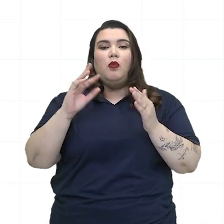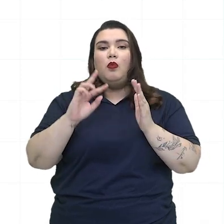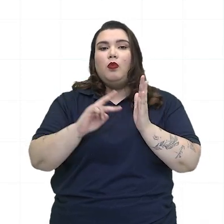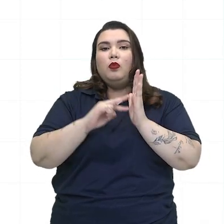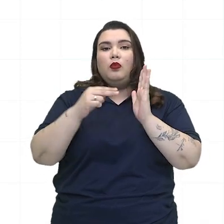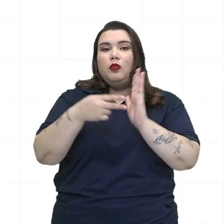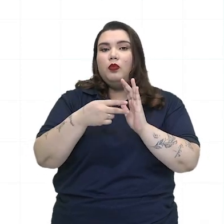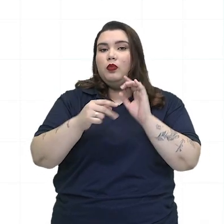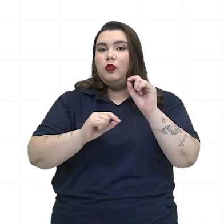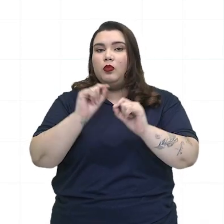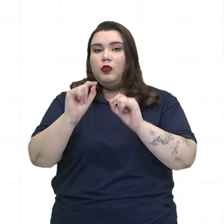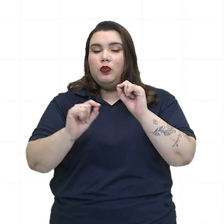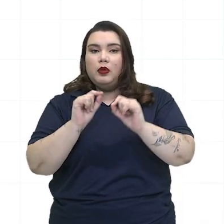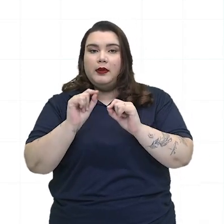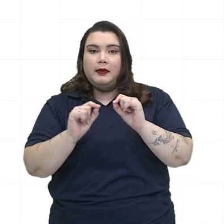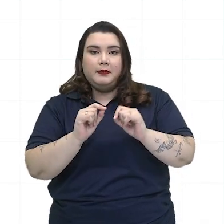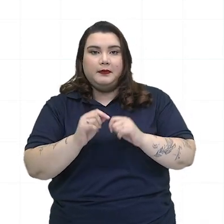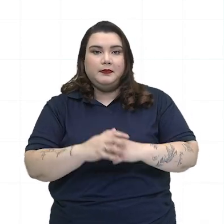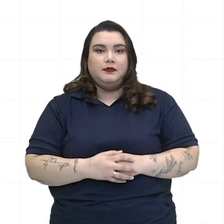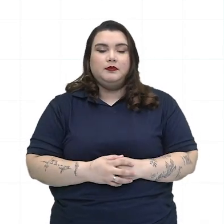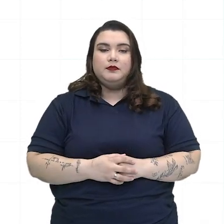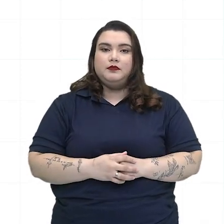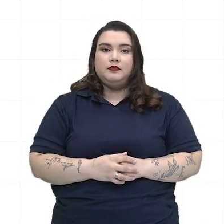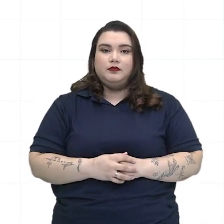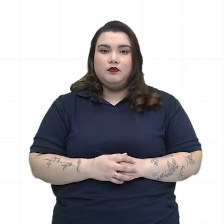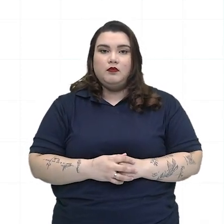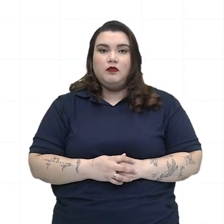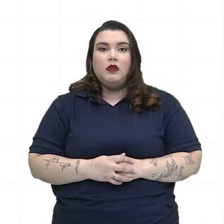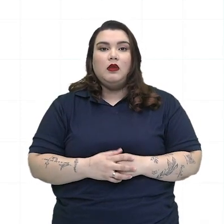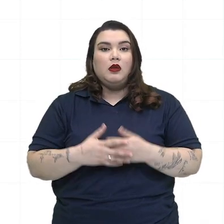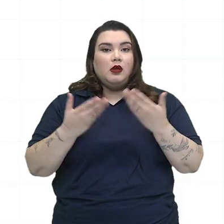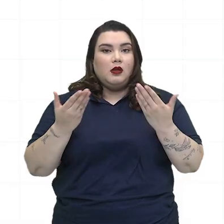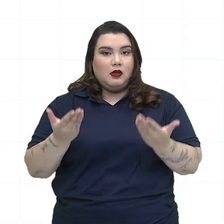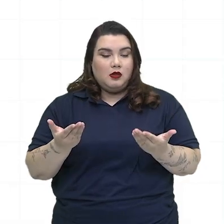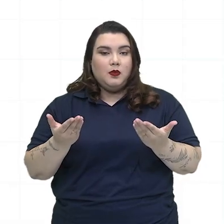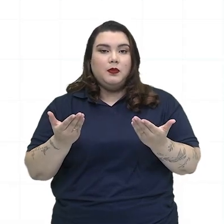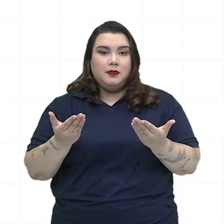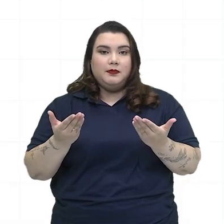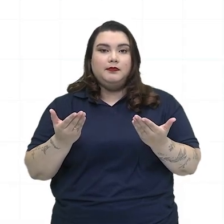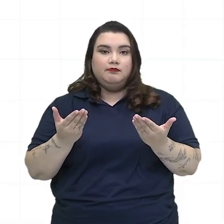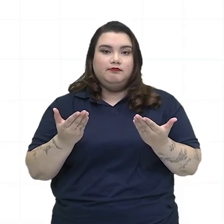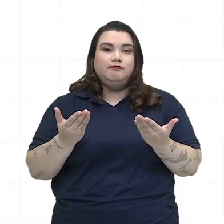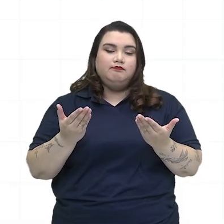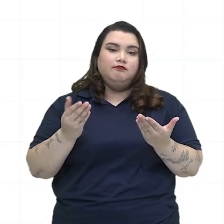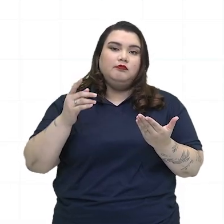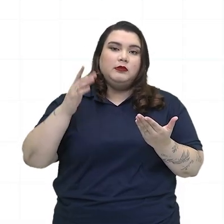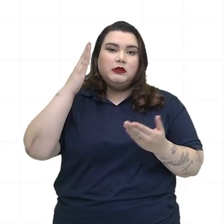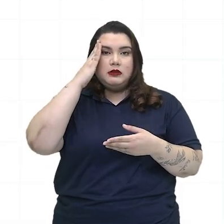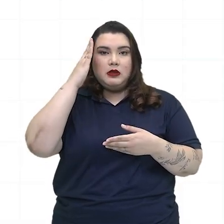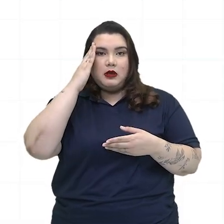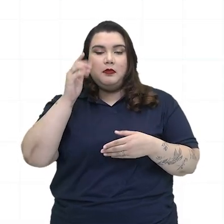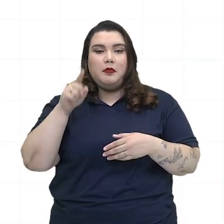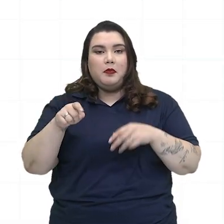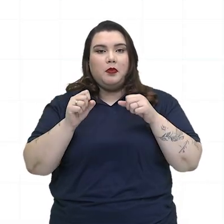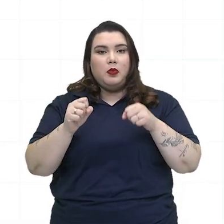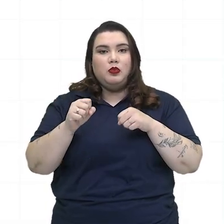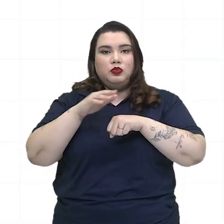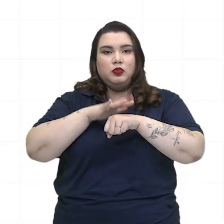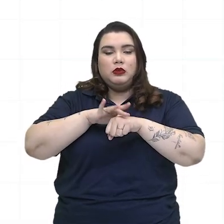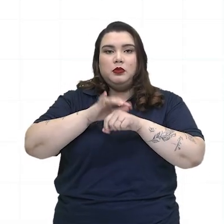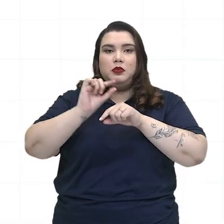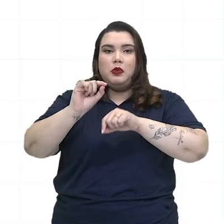é importantíssimo. Então, se há a falta desses componentes aí, por exemplo, pode causar a